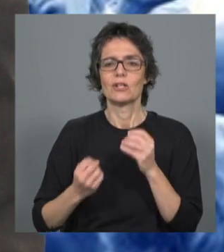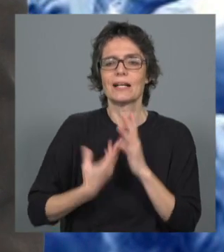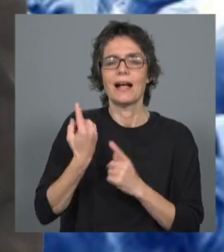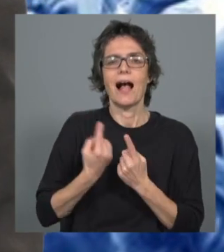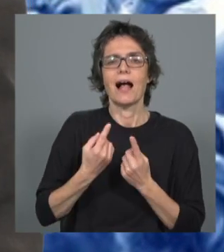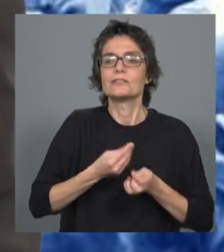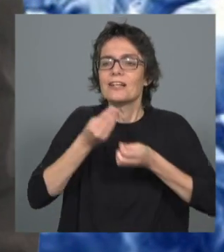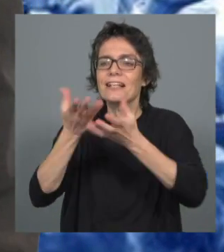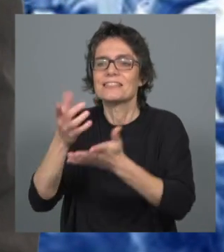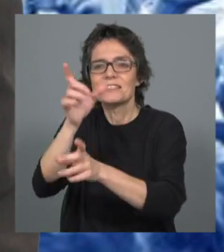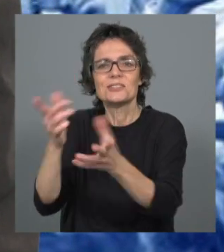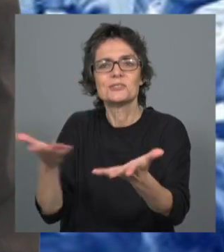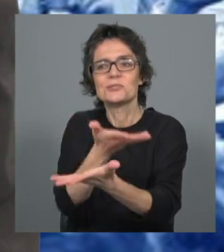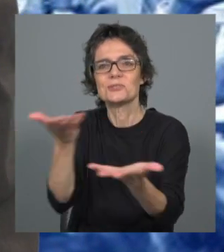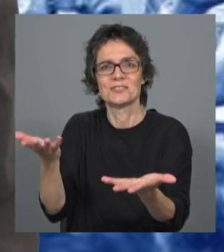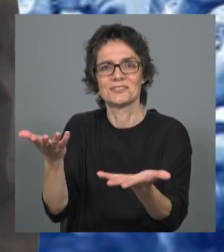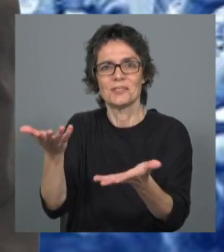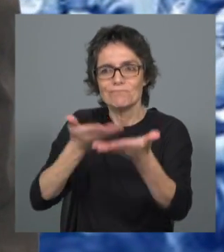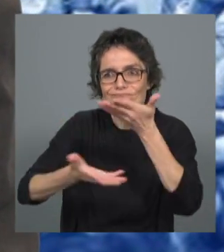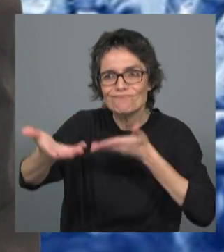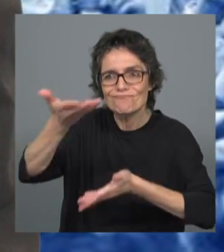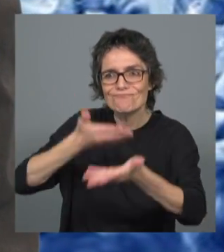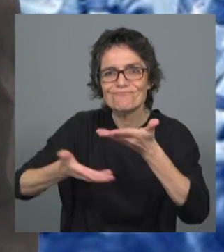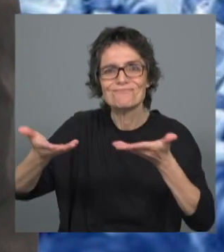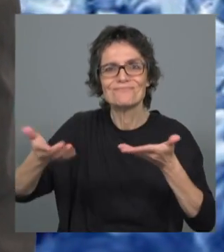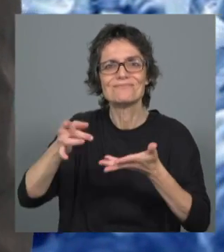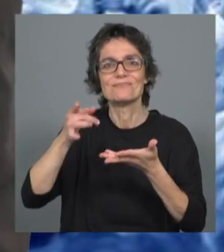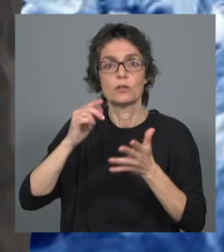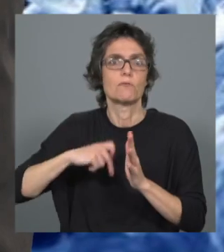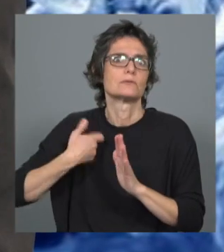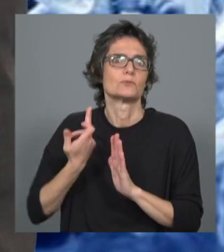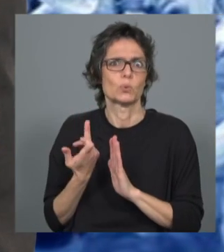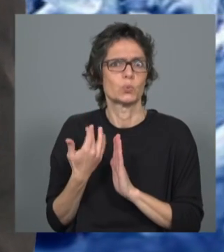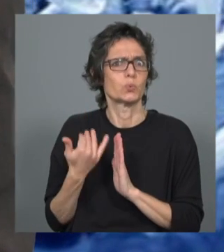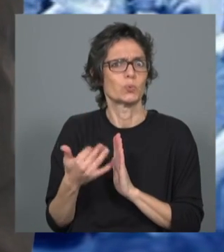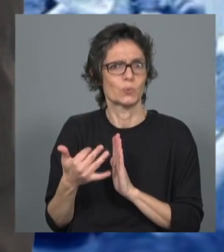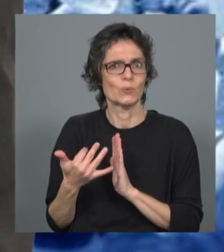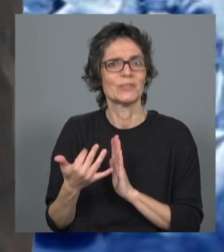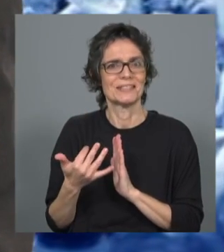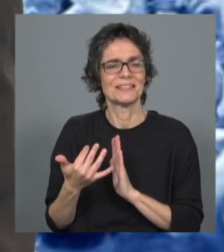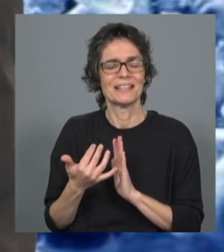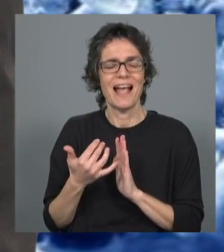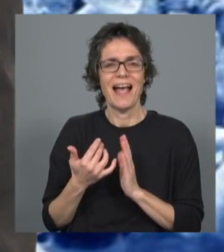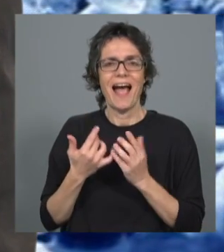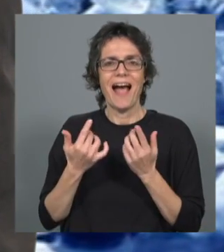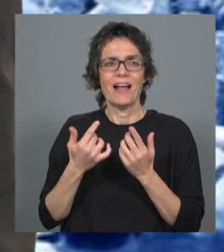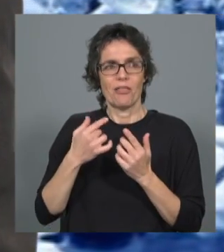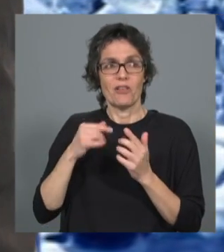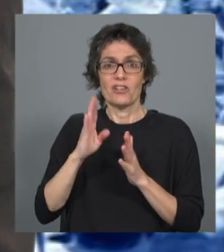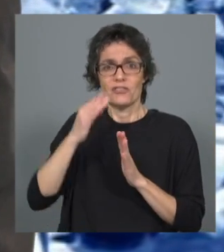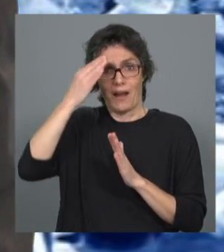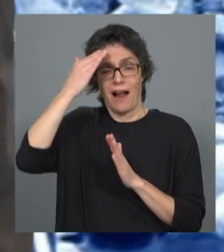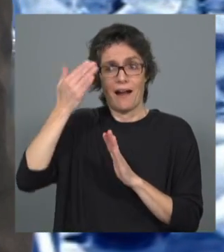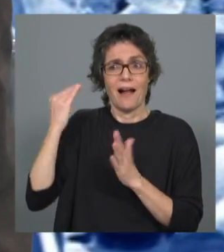também poderem utilizar, foi a maior das riquezas que nós conseguimos obter. Algo que nós anunciávamos, mas que nem sempre era posto em prática.